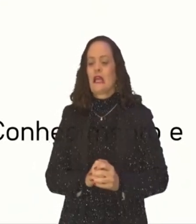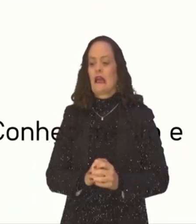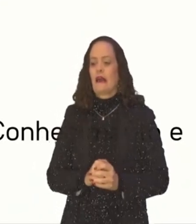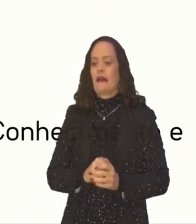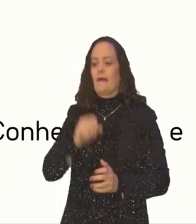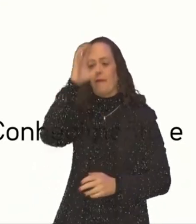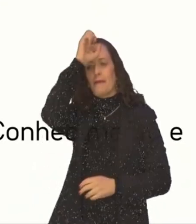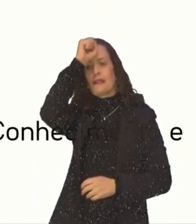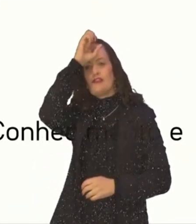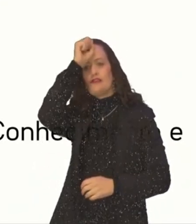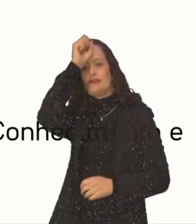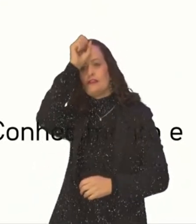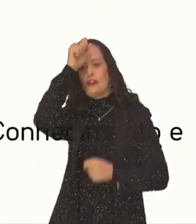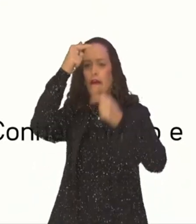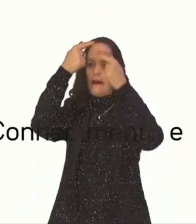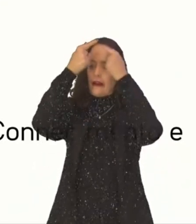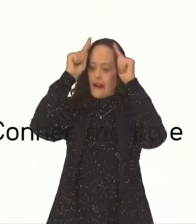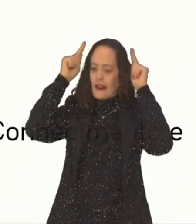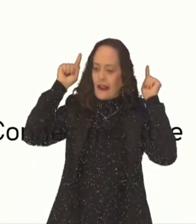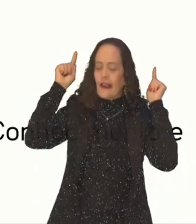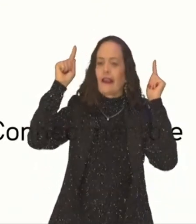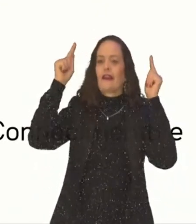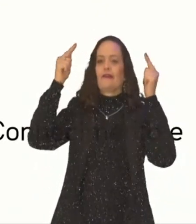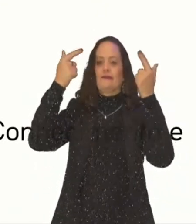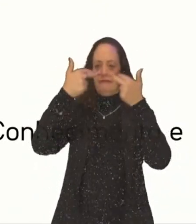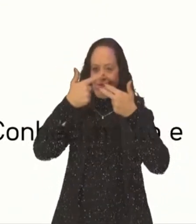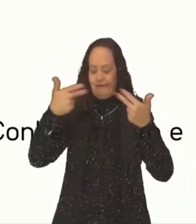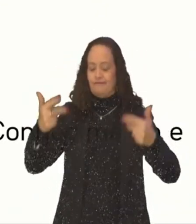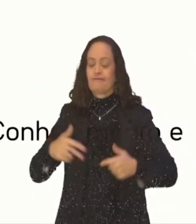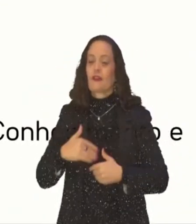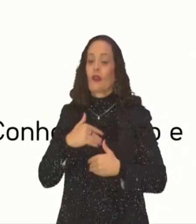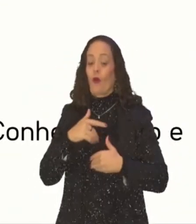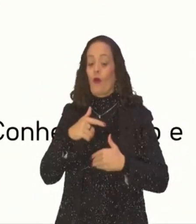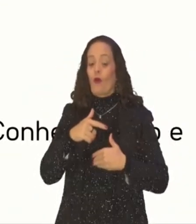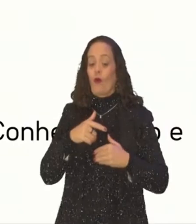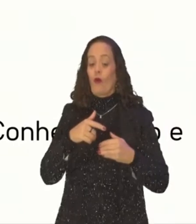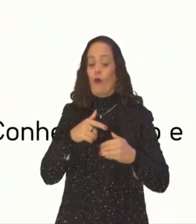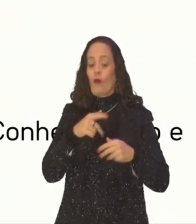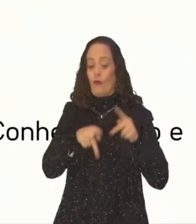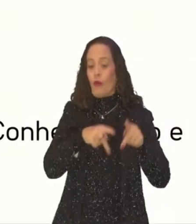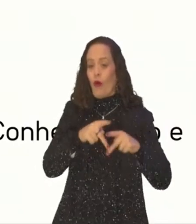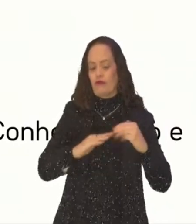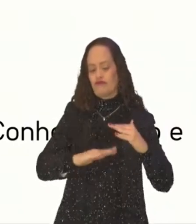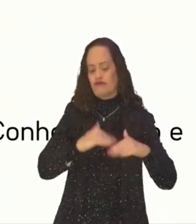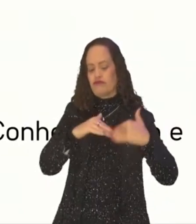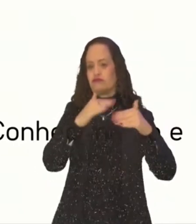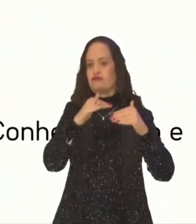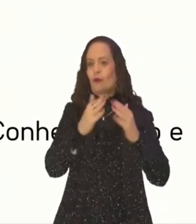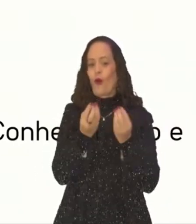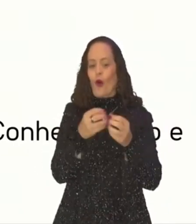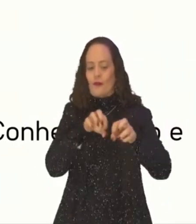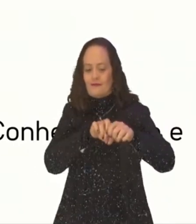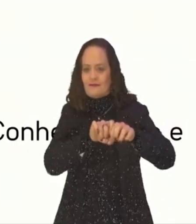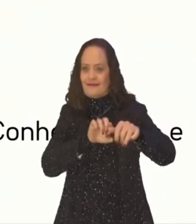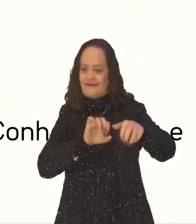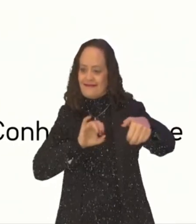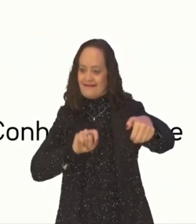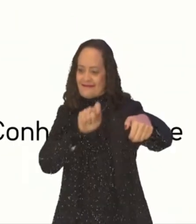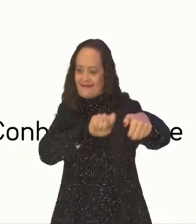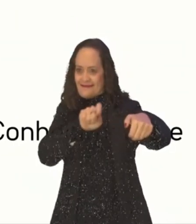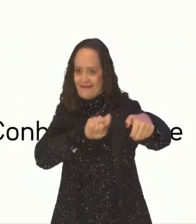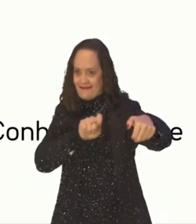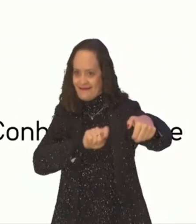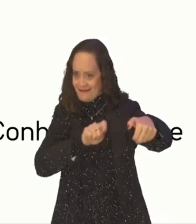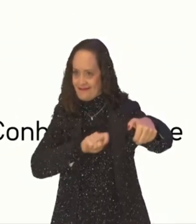mundo romano. Temos aí o desenvolvimento do pergaminho.